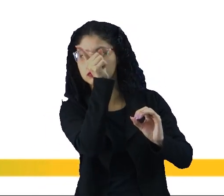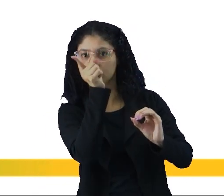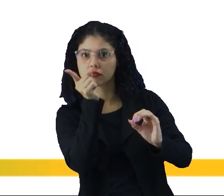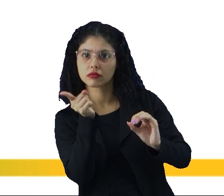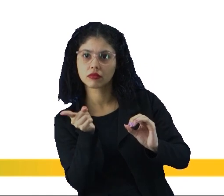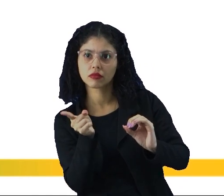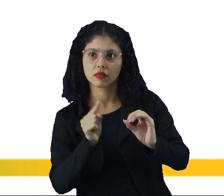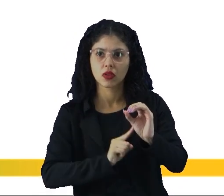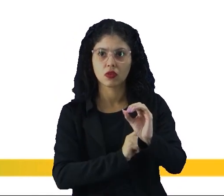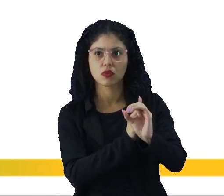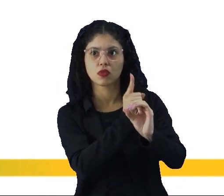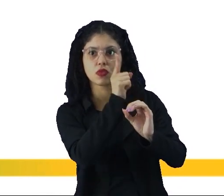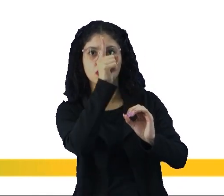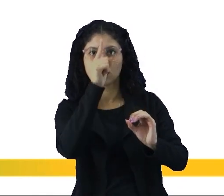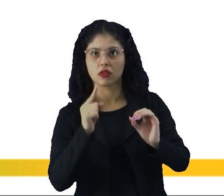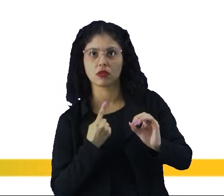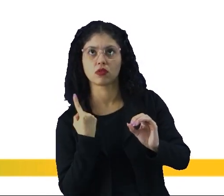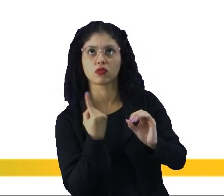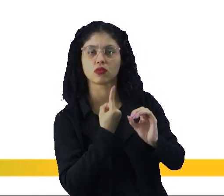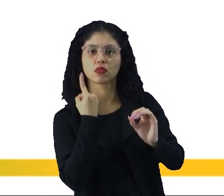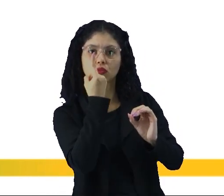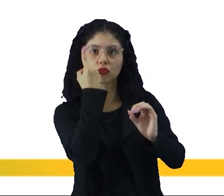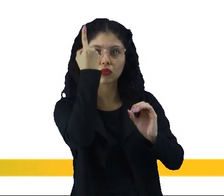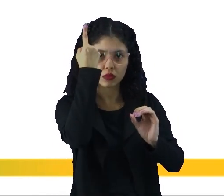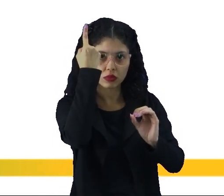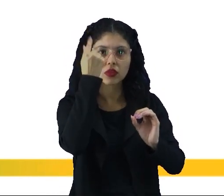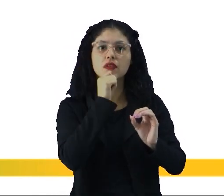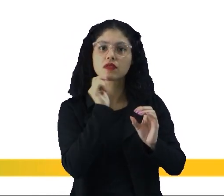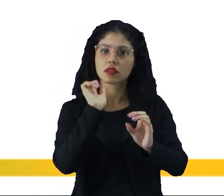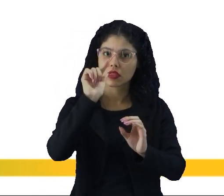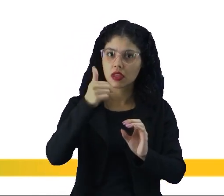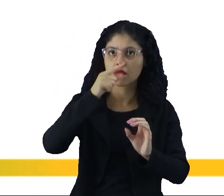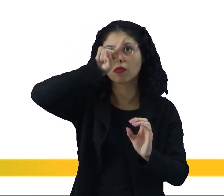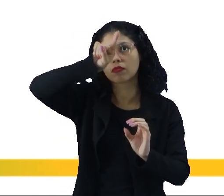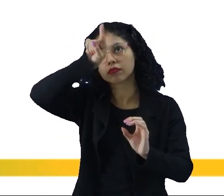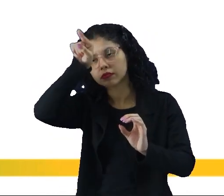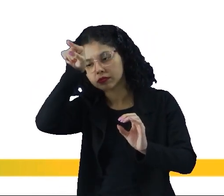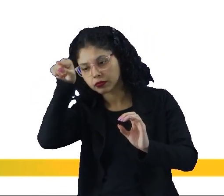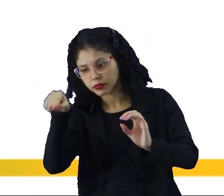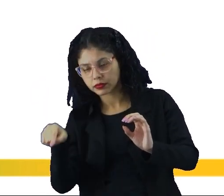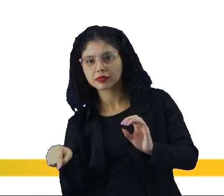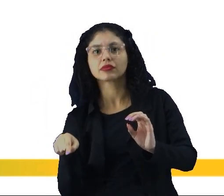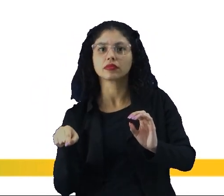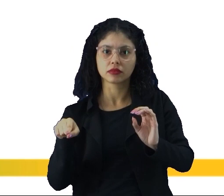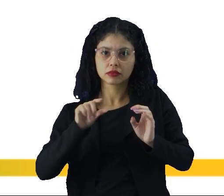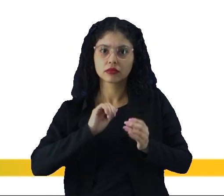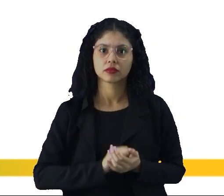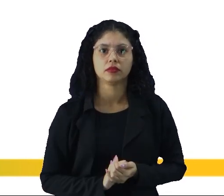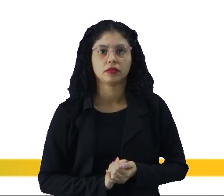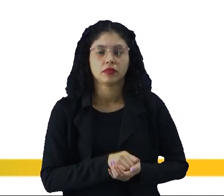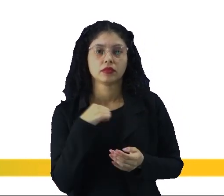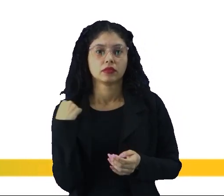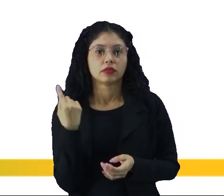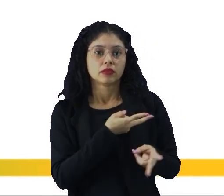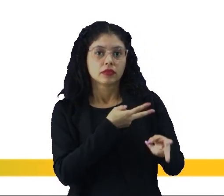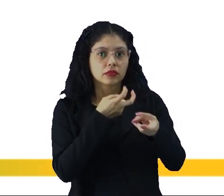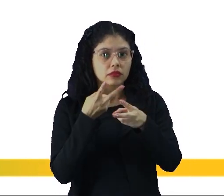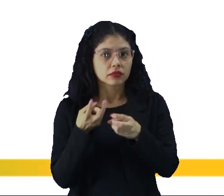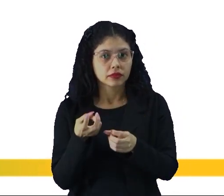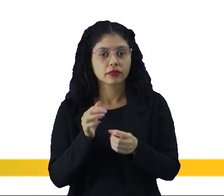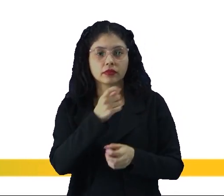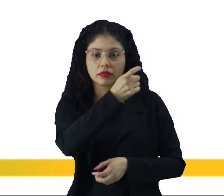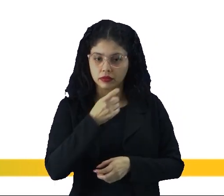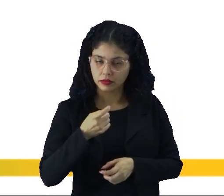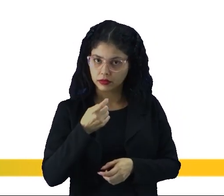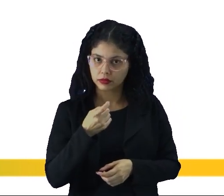num ponto alto, né, na sua altura máxima, e depois ele vai começar a descer. Note que no